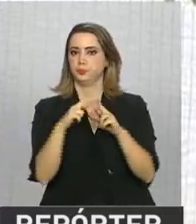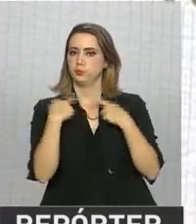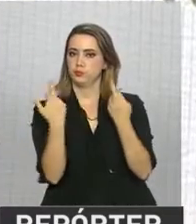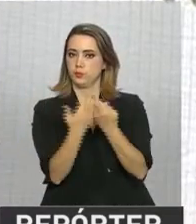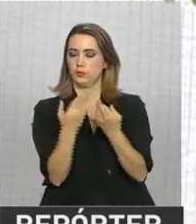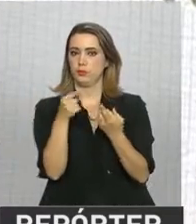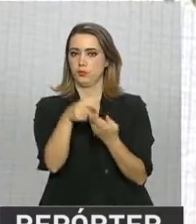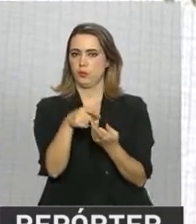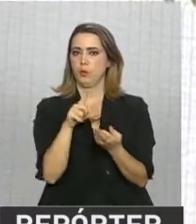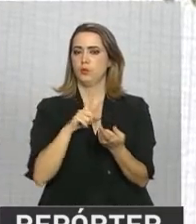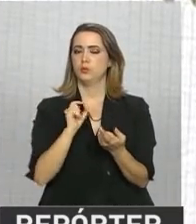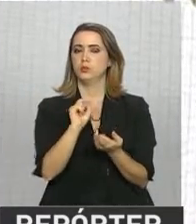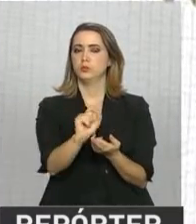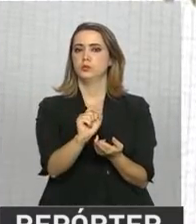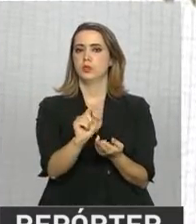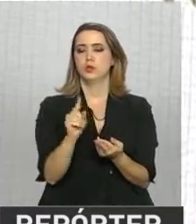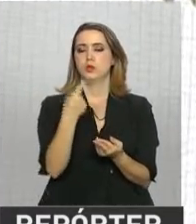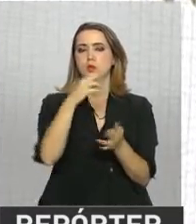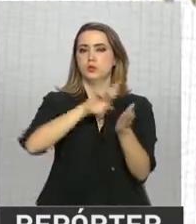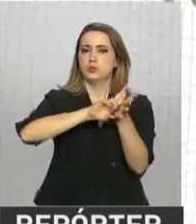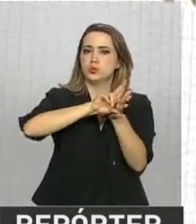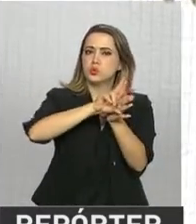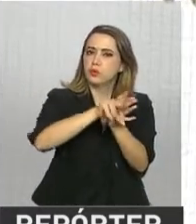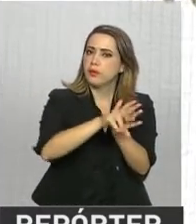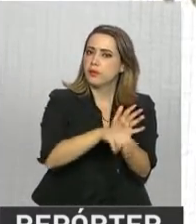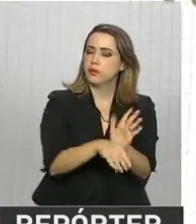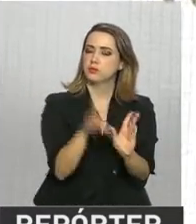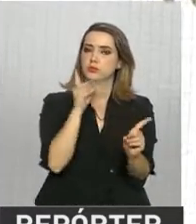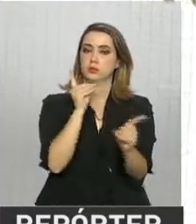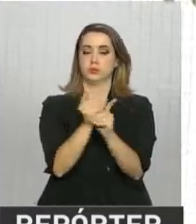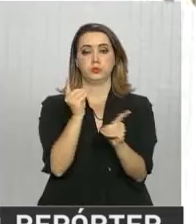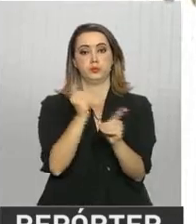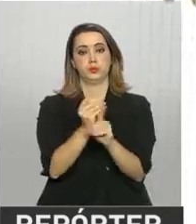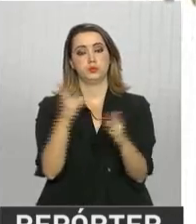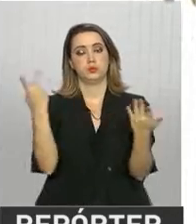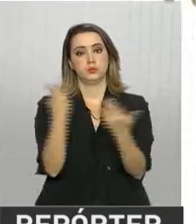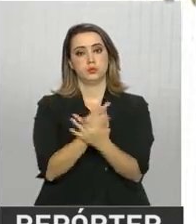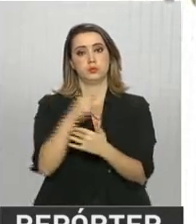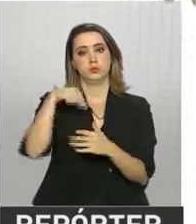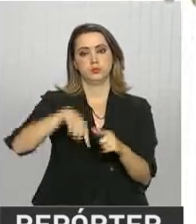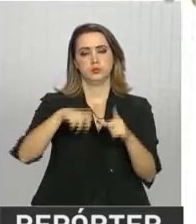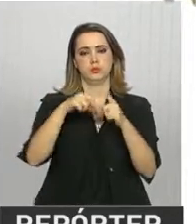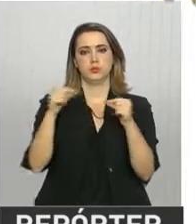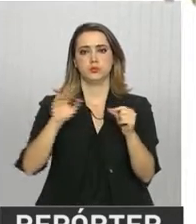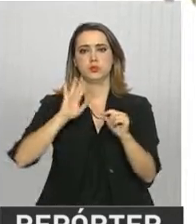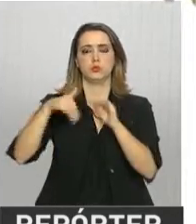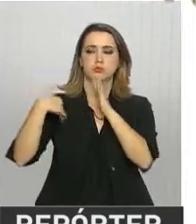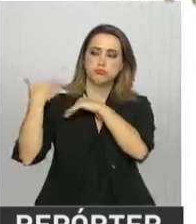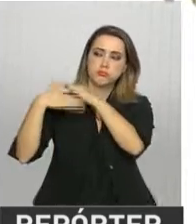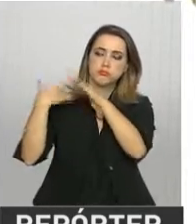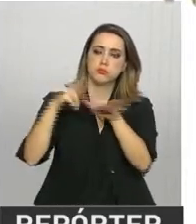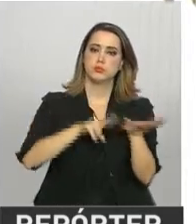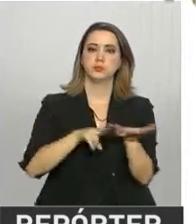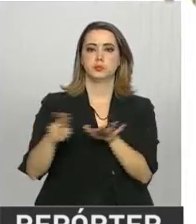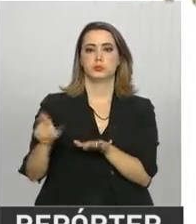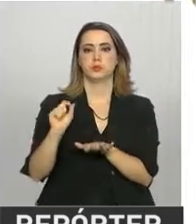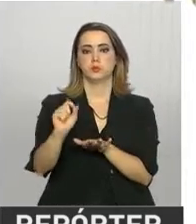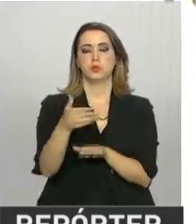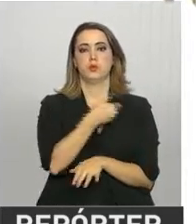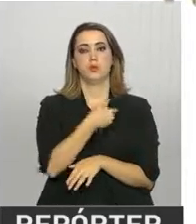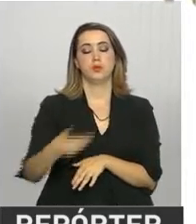mais uma reunião de uma série de encontros que estão ocorrendo em brasília desde a semana passada quando os